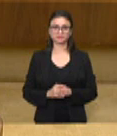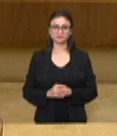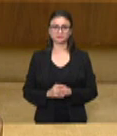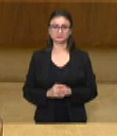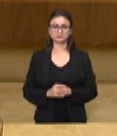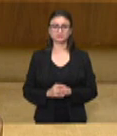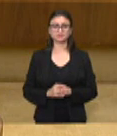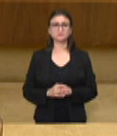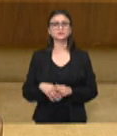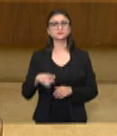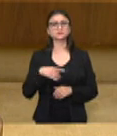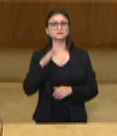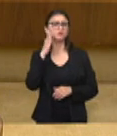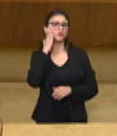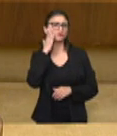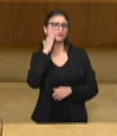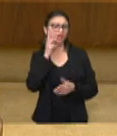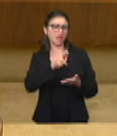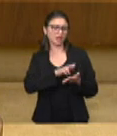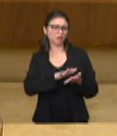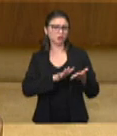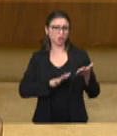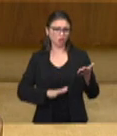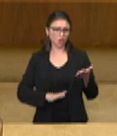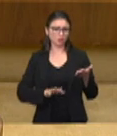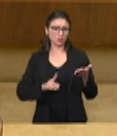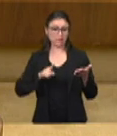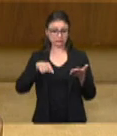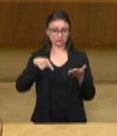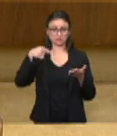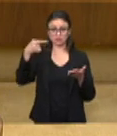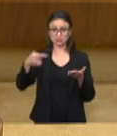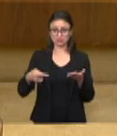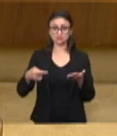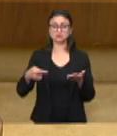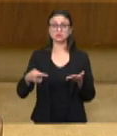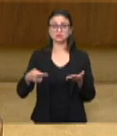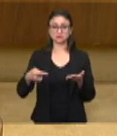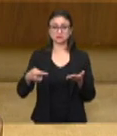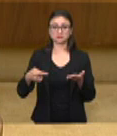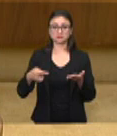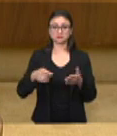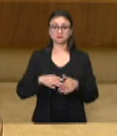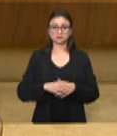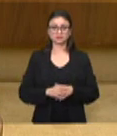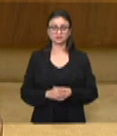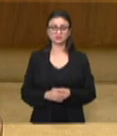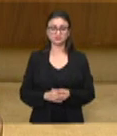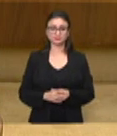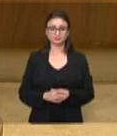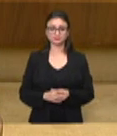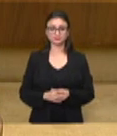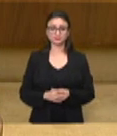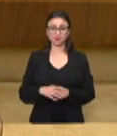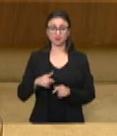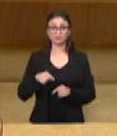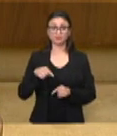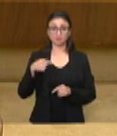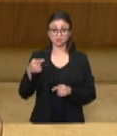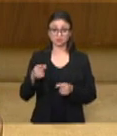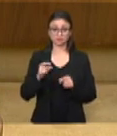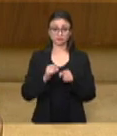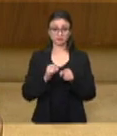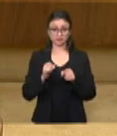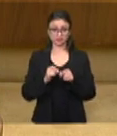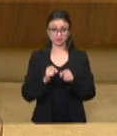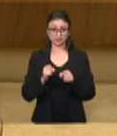Quem sabe só para ouvirmos o relatório e já sinalizarmos aos advogados o próximo feito,